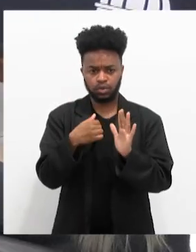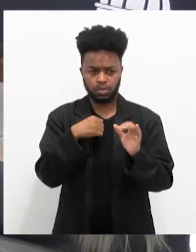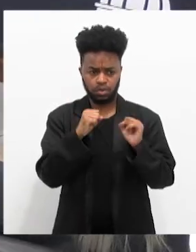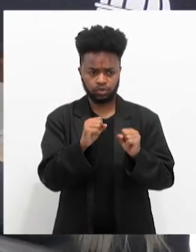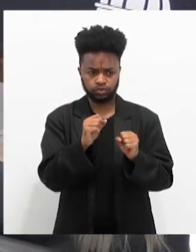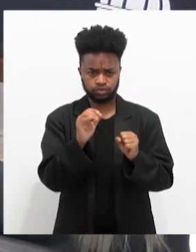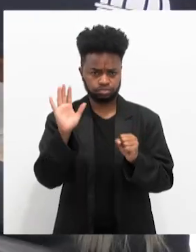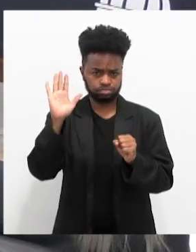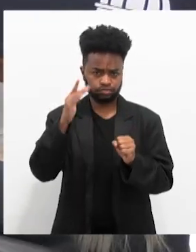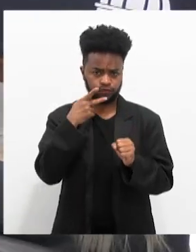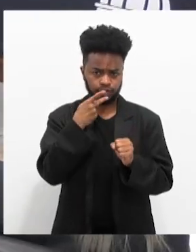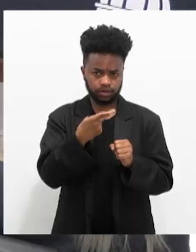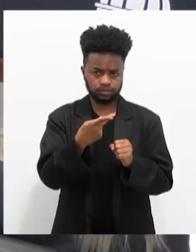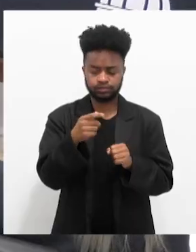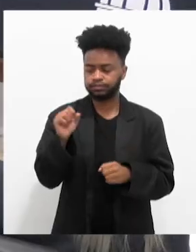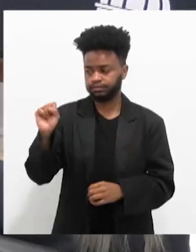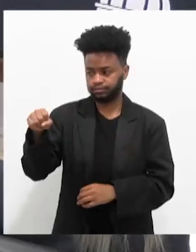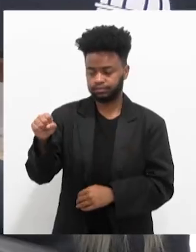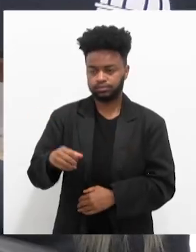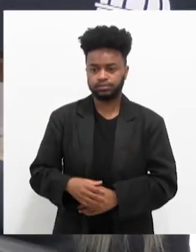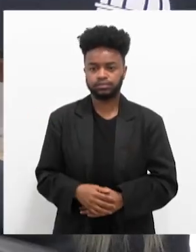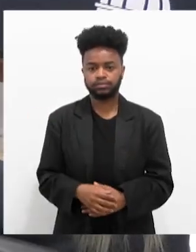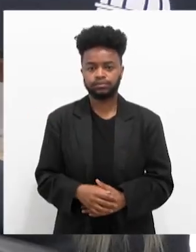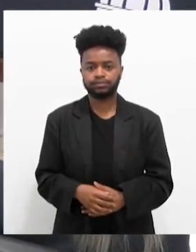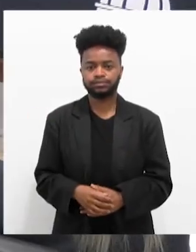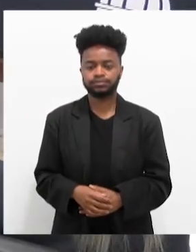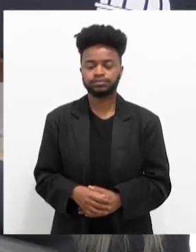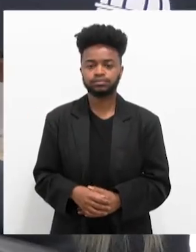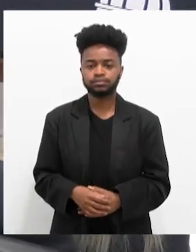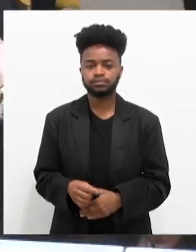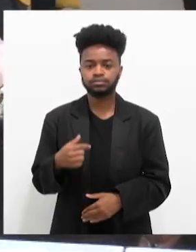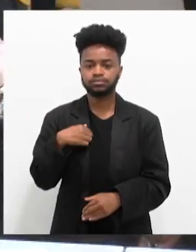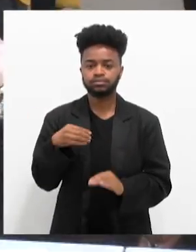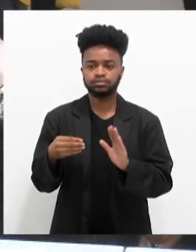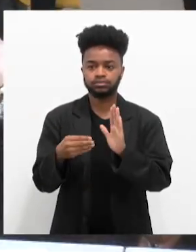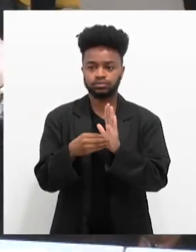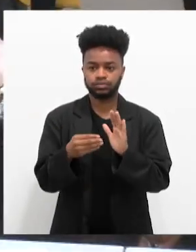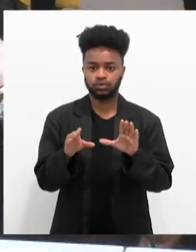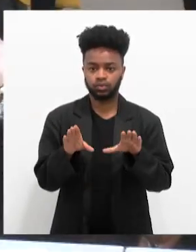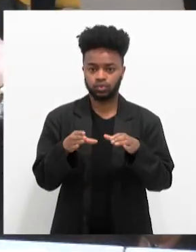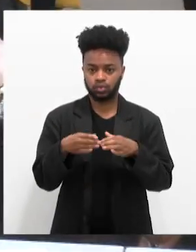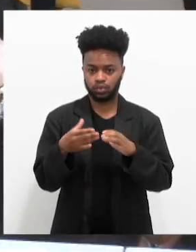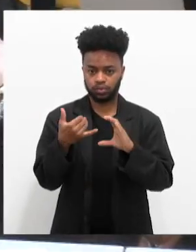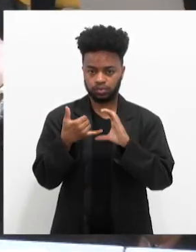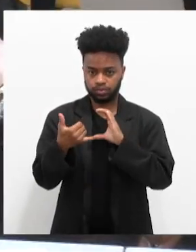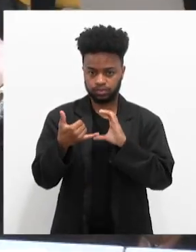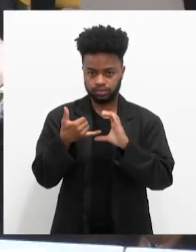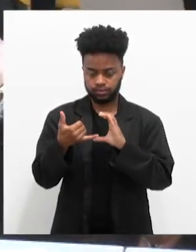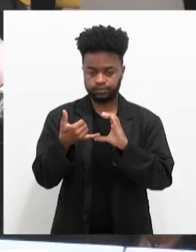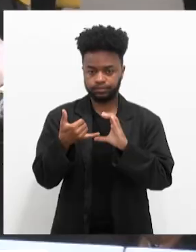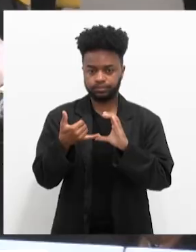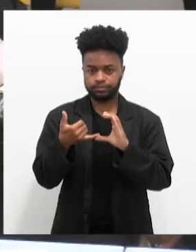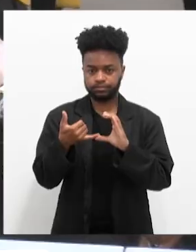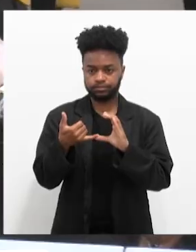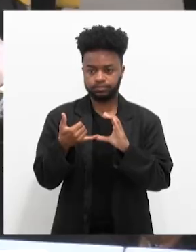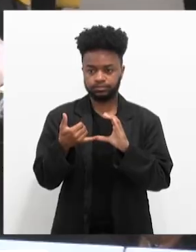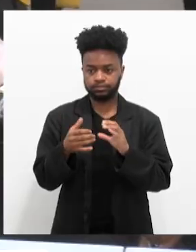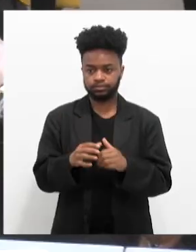de ordem. Lógico, questão de ordem, deputado Luiz Paulo. Eu coloquei até no grupo que na